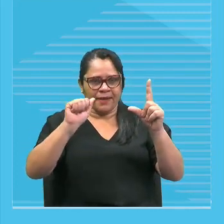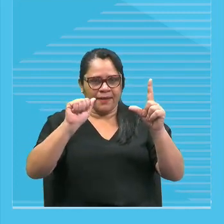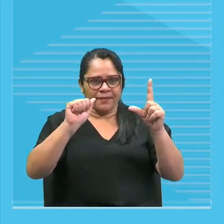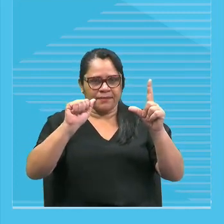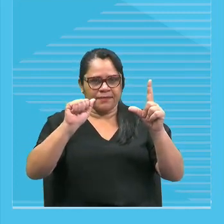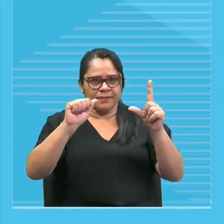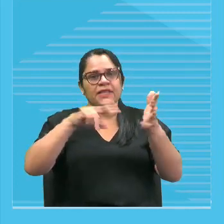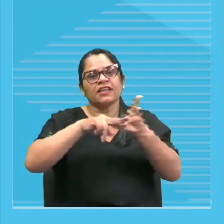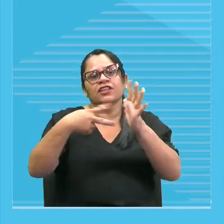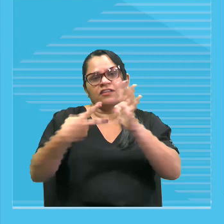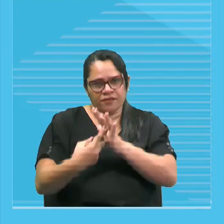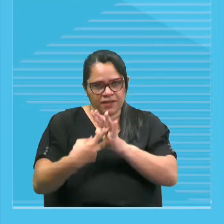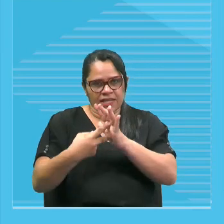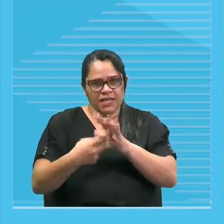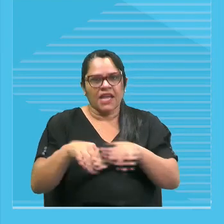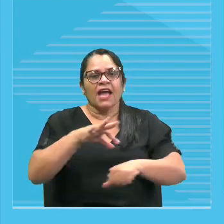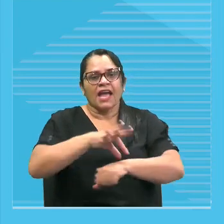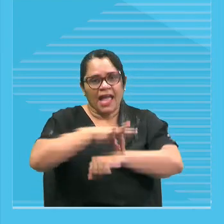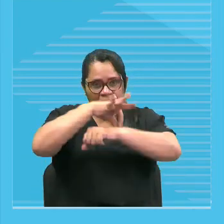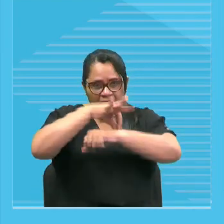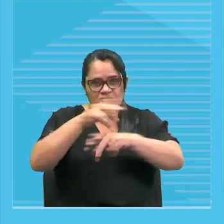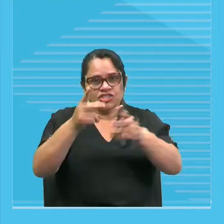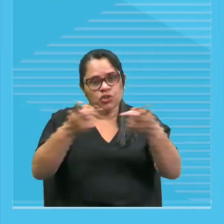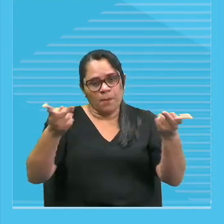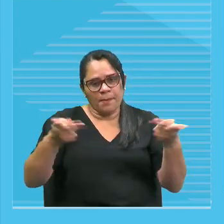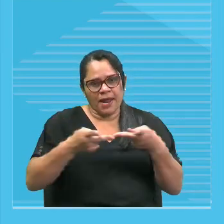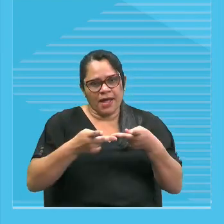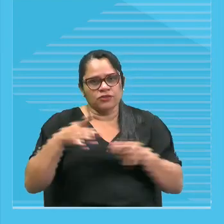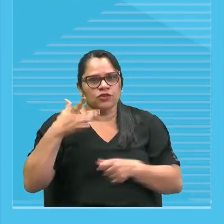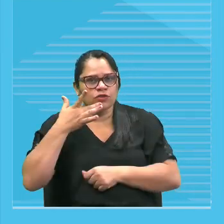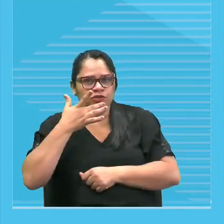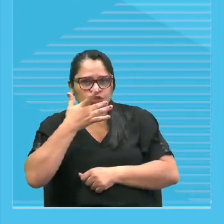tira gosto vocês viram não foi tapa